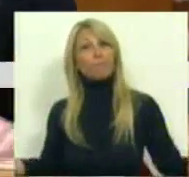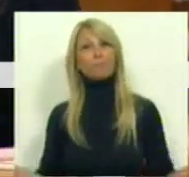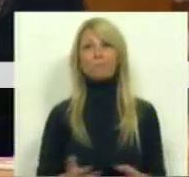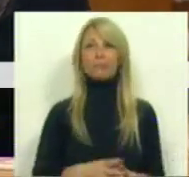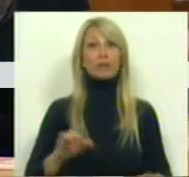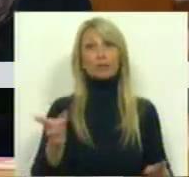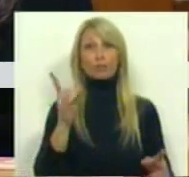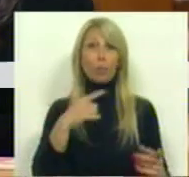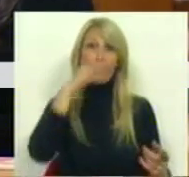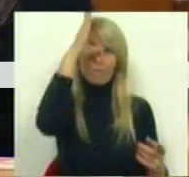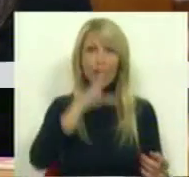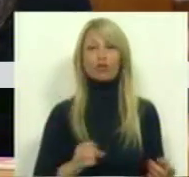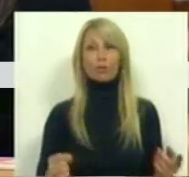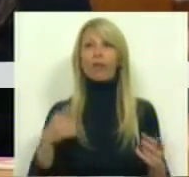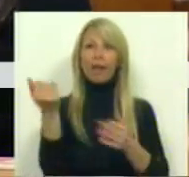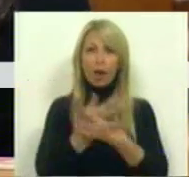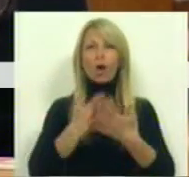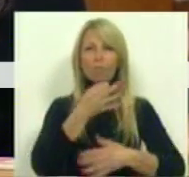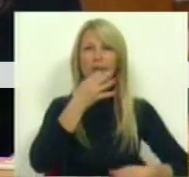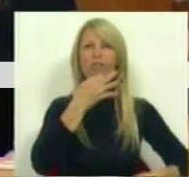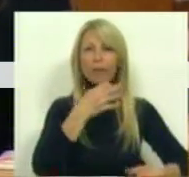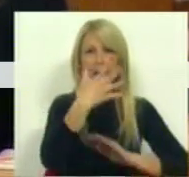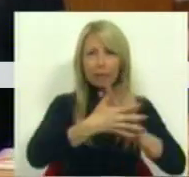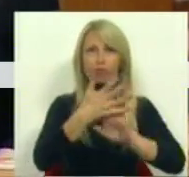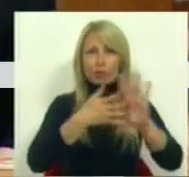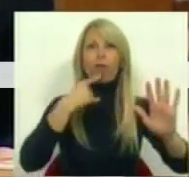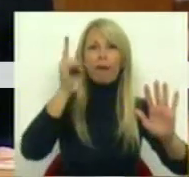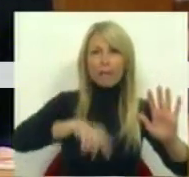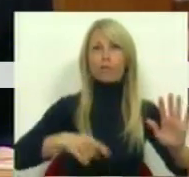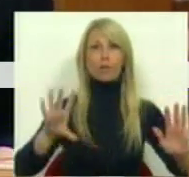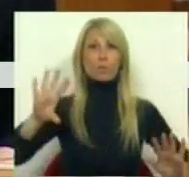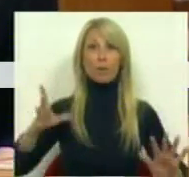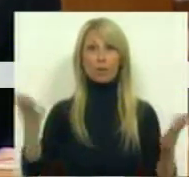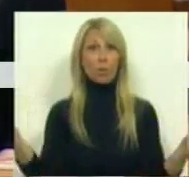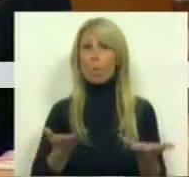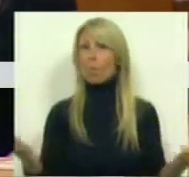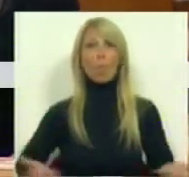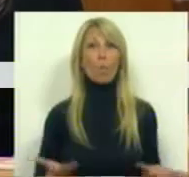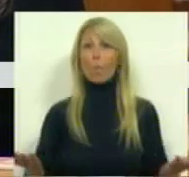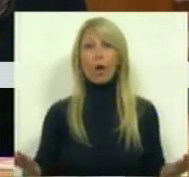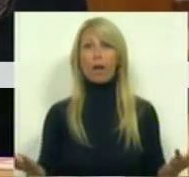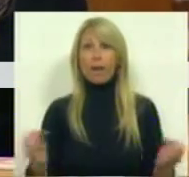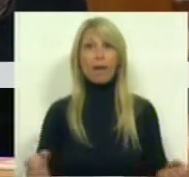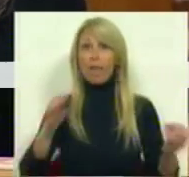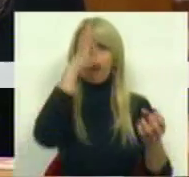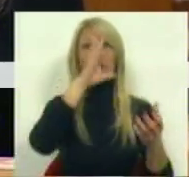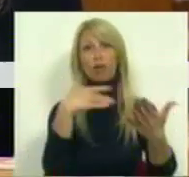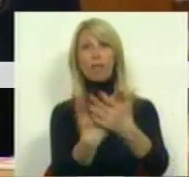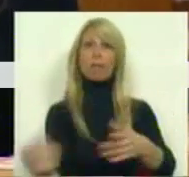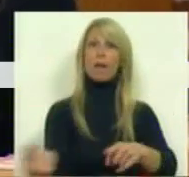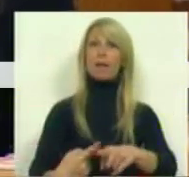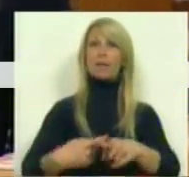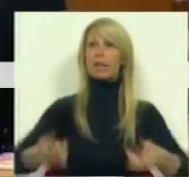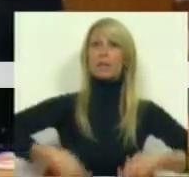da Economia vir falar em reindustrialização do país, quando nada resta ao Estado para incentivar o investimento